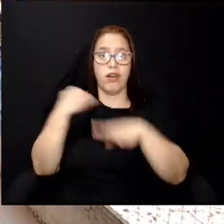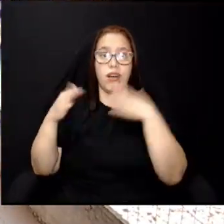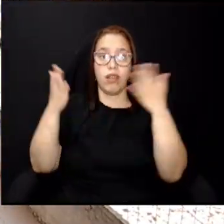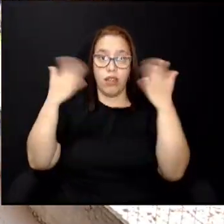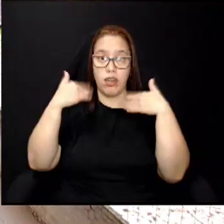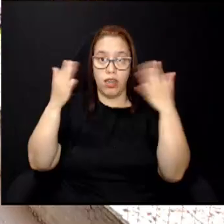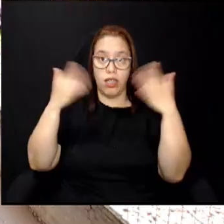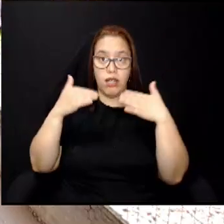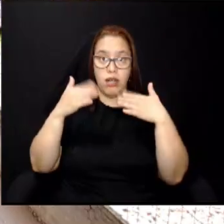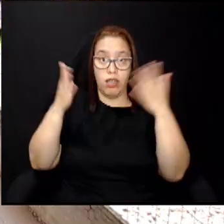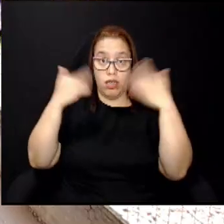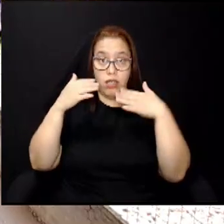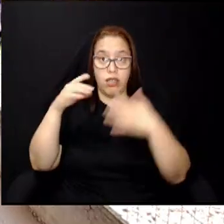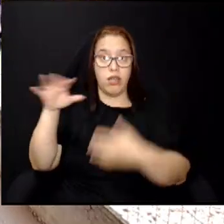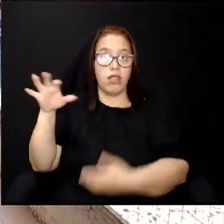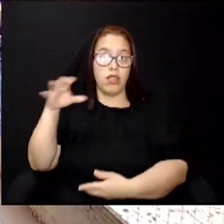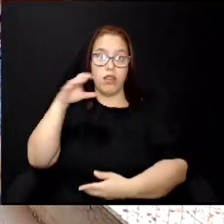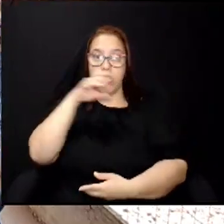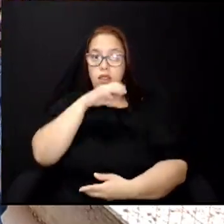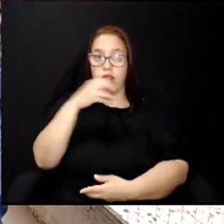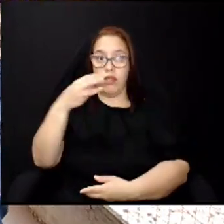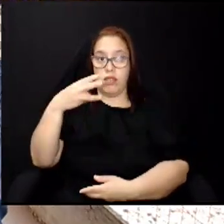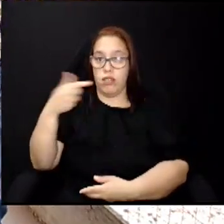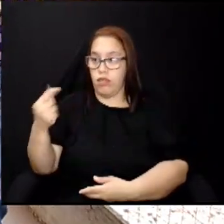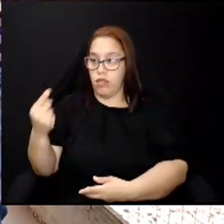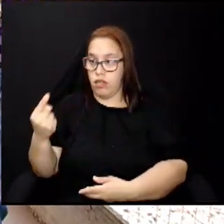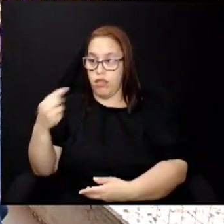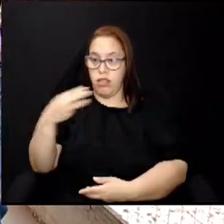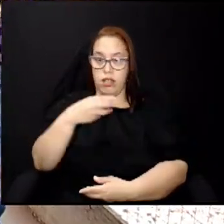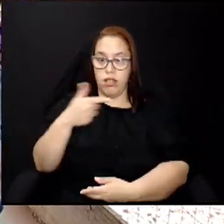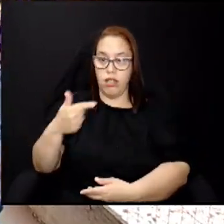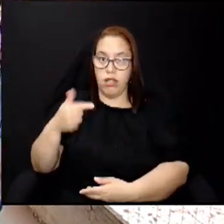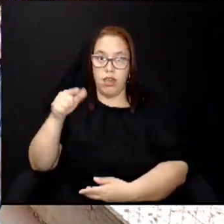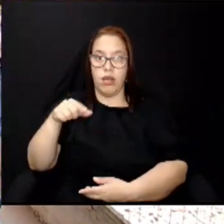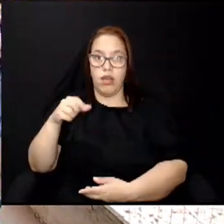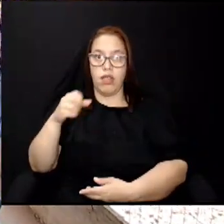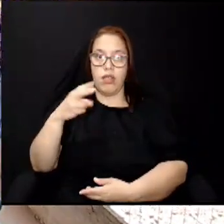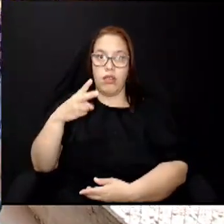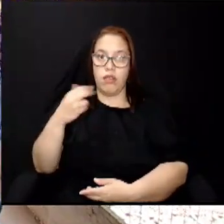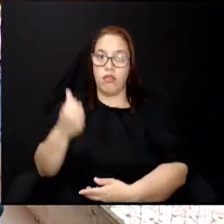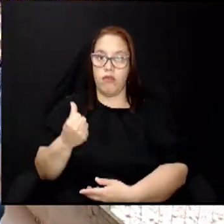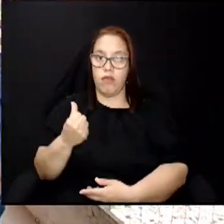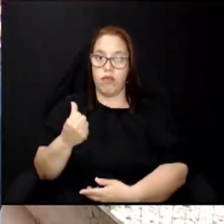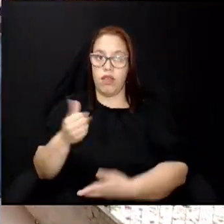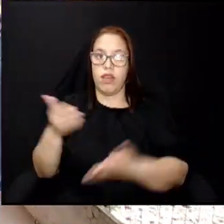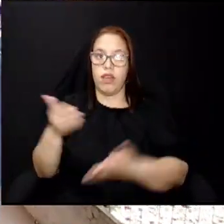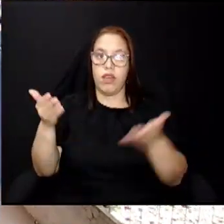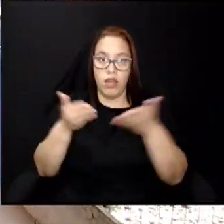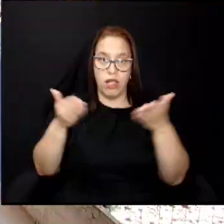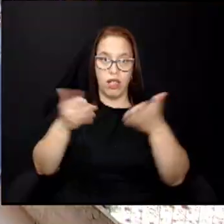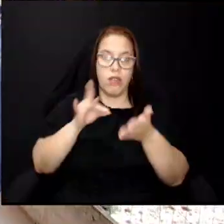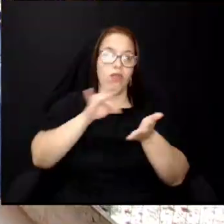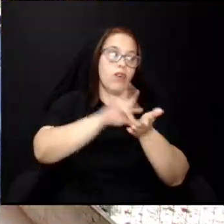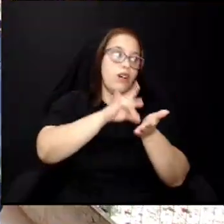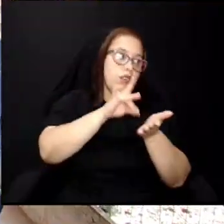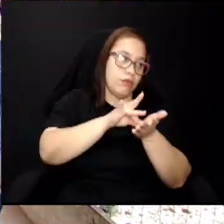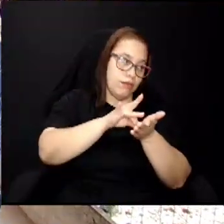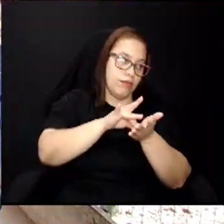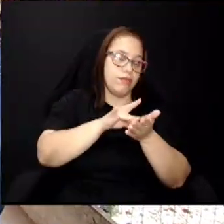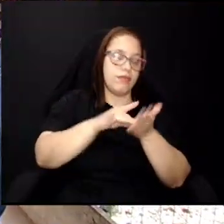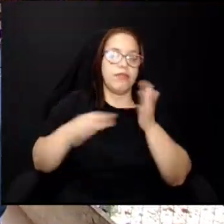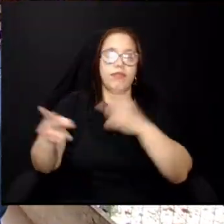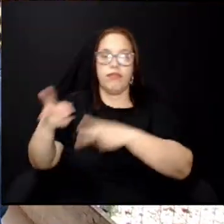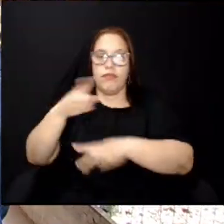quente. Lá fora está fazendo 31, 32. É verdade. Aqui está fazendo uns 26 graus agora, né? E está com uma circulação de